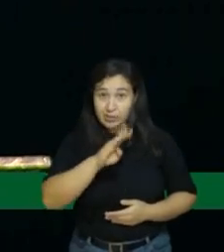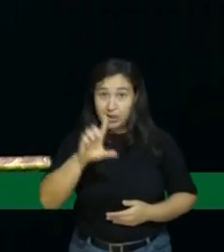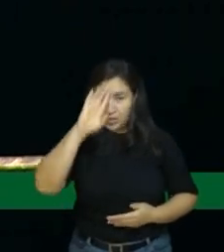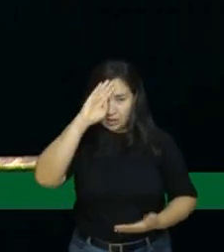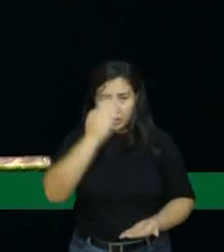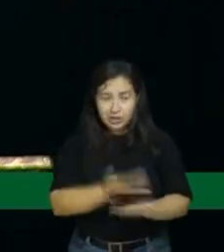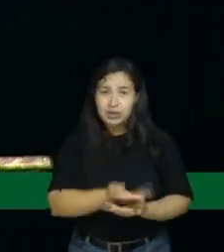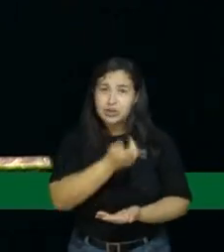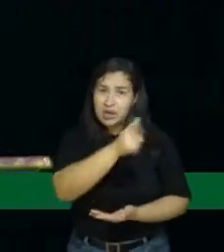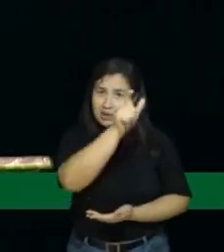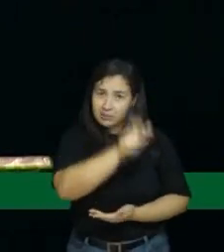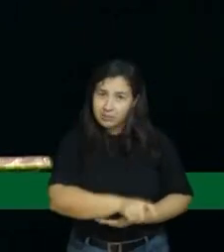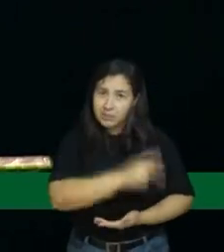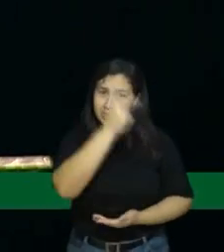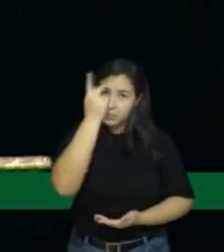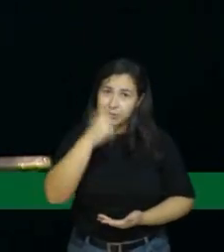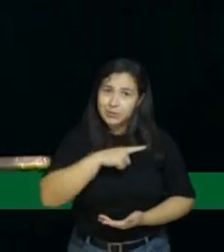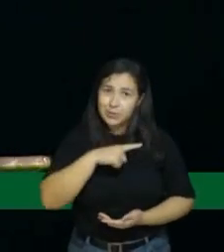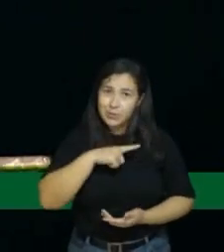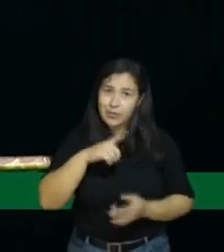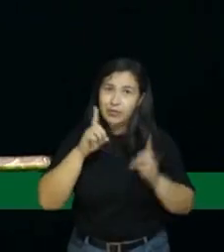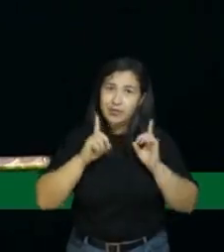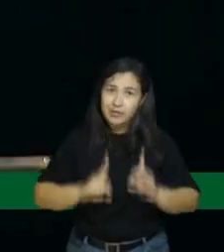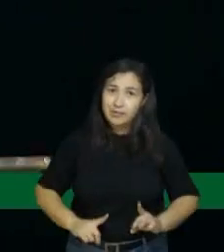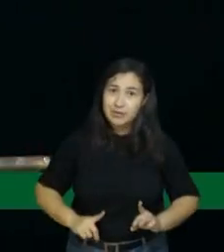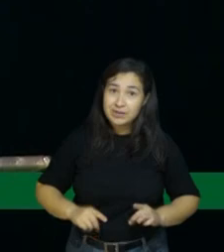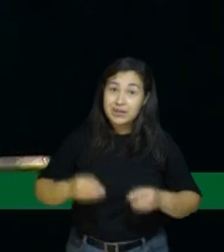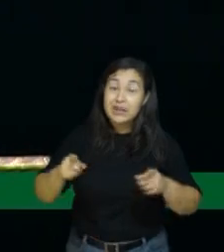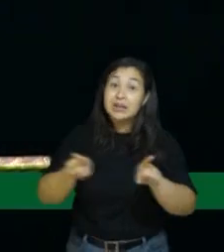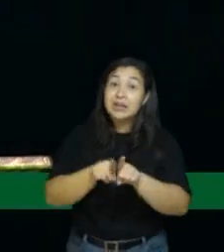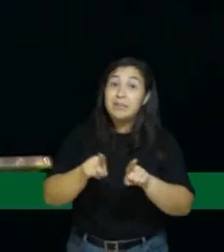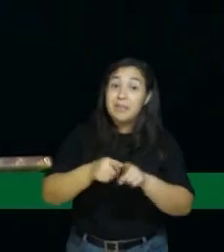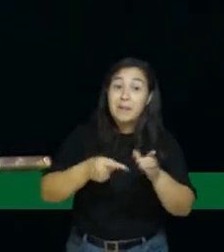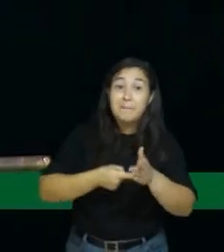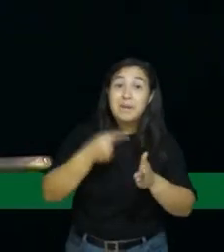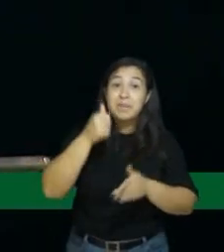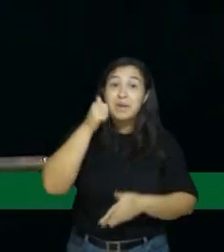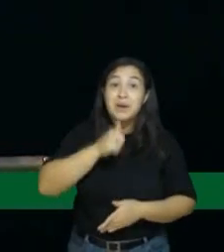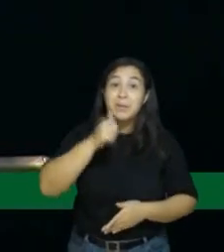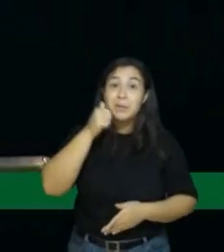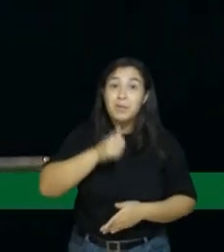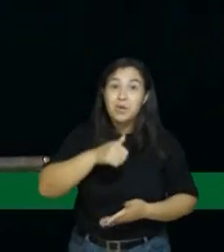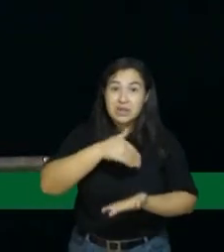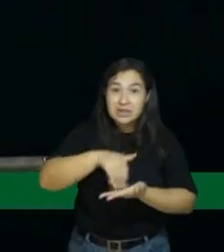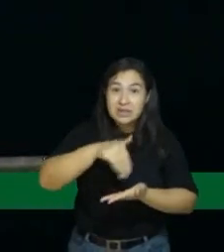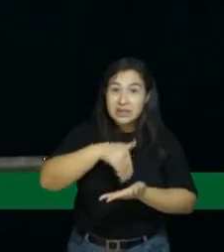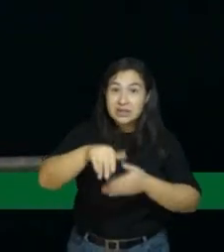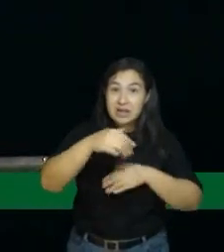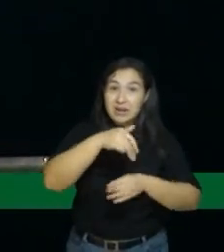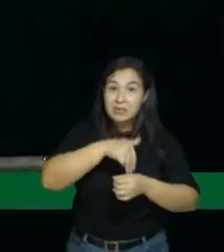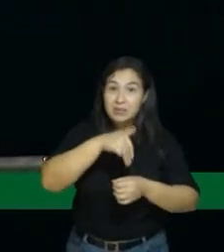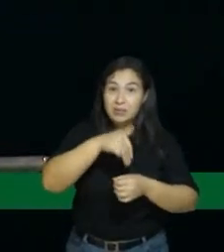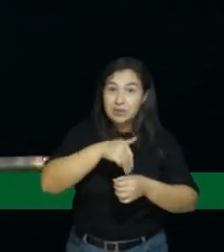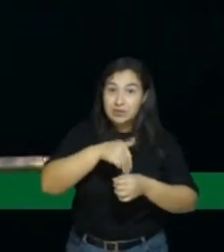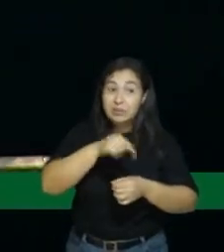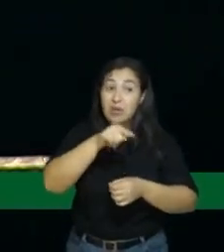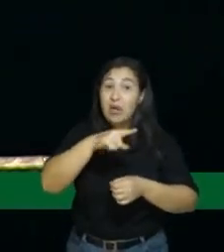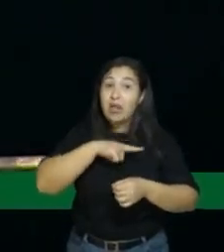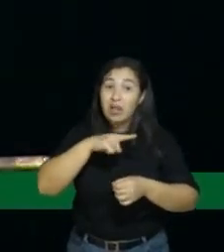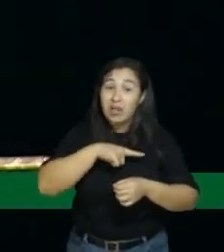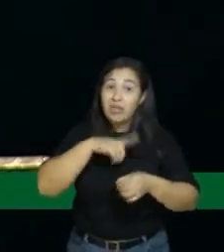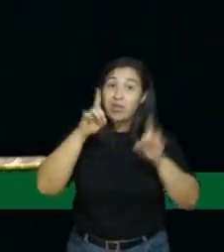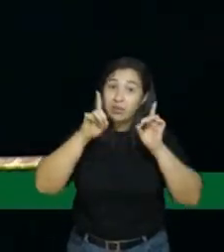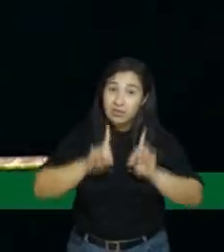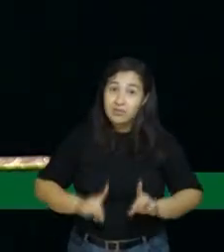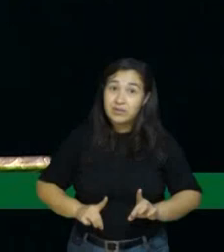deputados e deputadas a primeira mulher com deficiência Secretária Municipal da história dessa cidade que é a nossa Bruna que